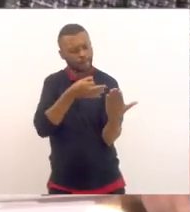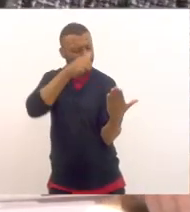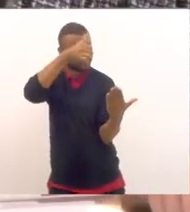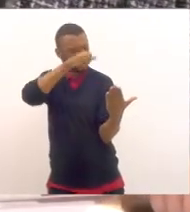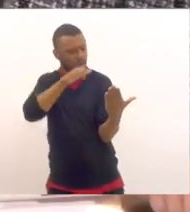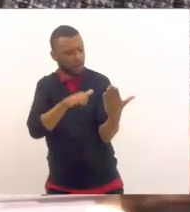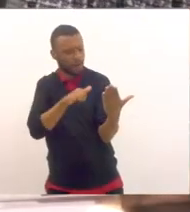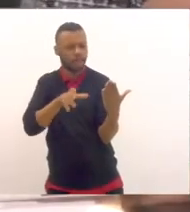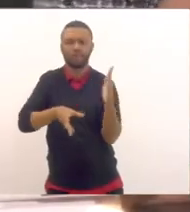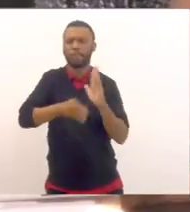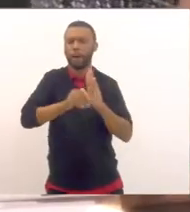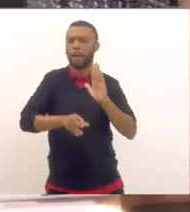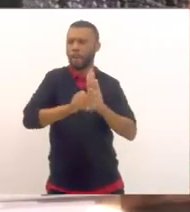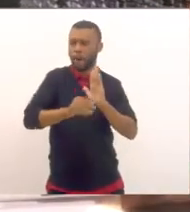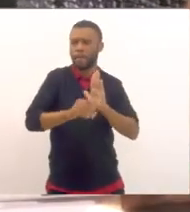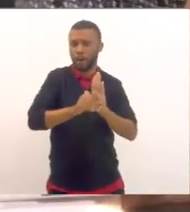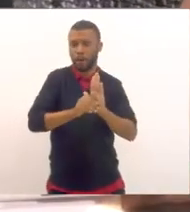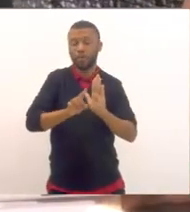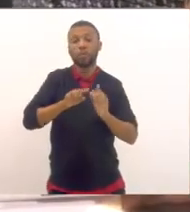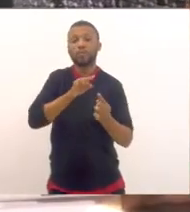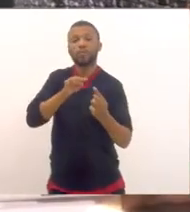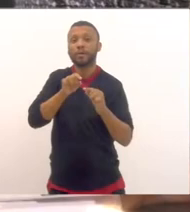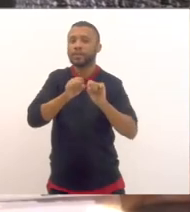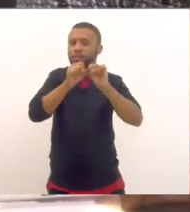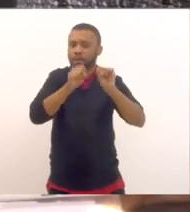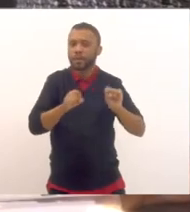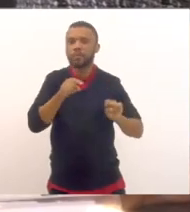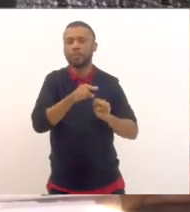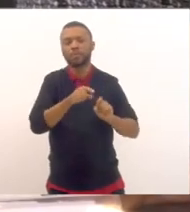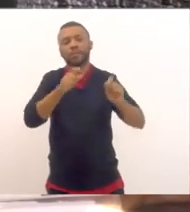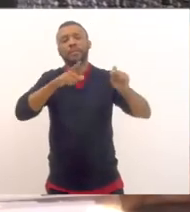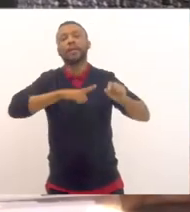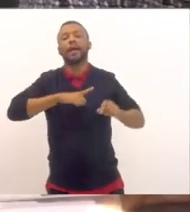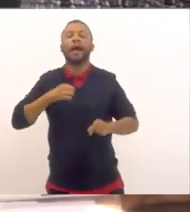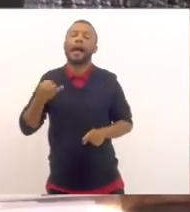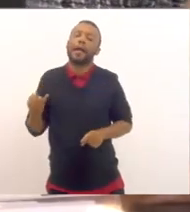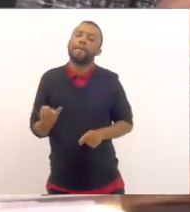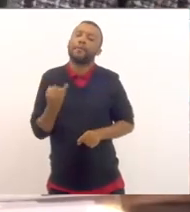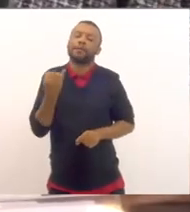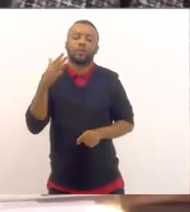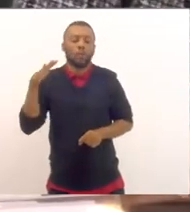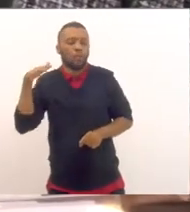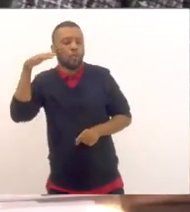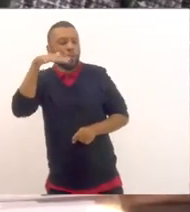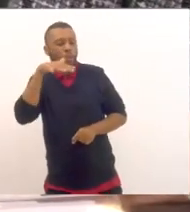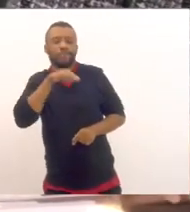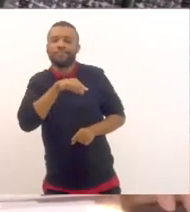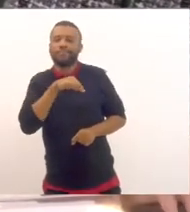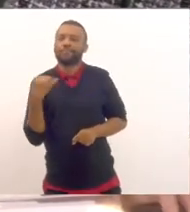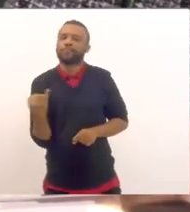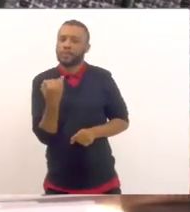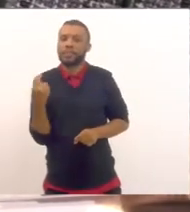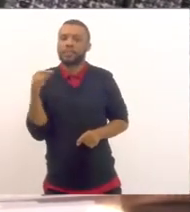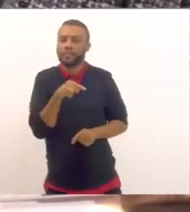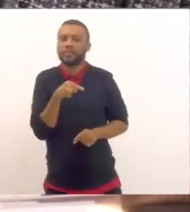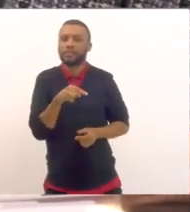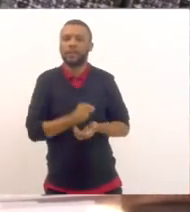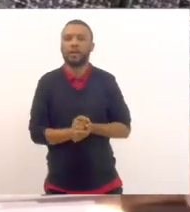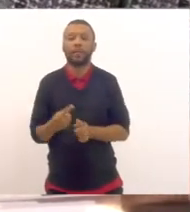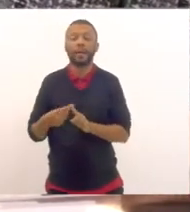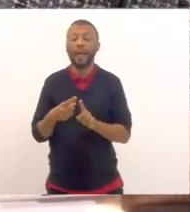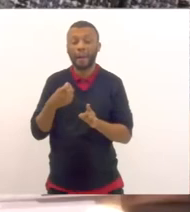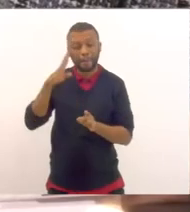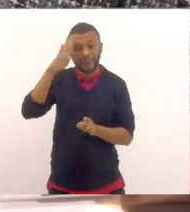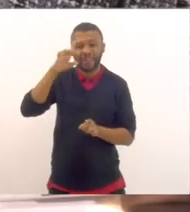respaldada né dela para que o sistema tenha e a relevância devida O que é a grande